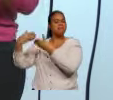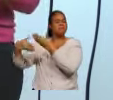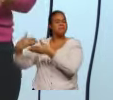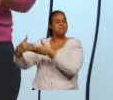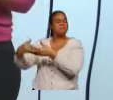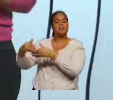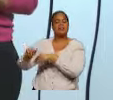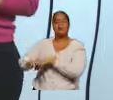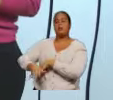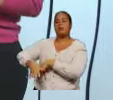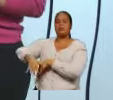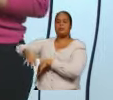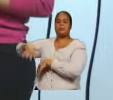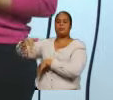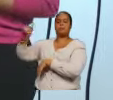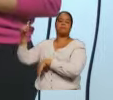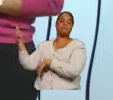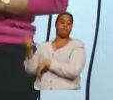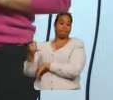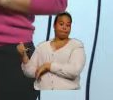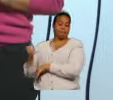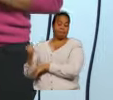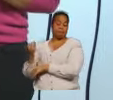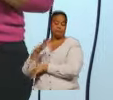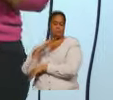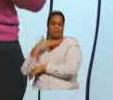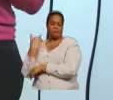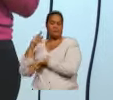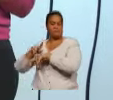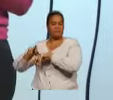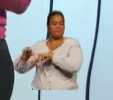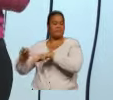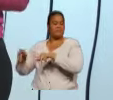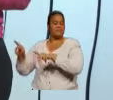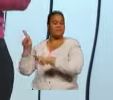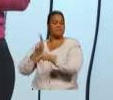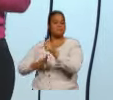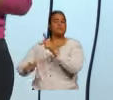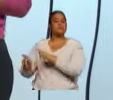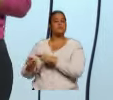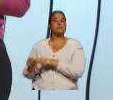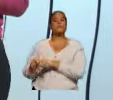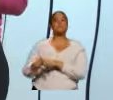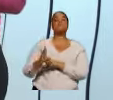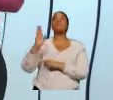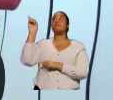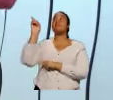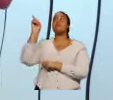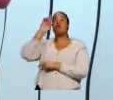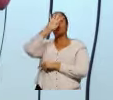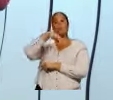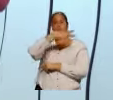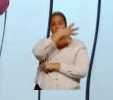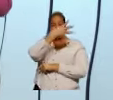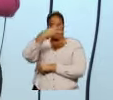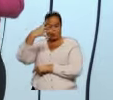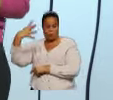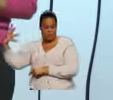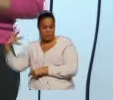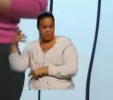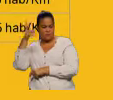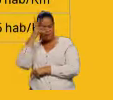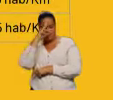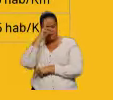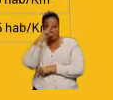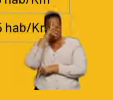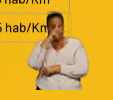aula o crescimento pode ser negativo aqui só para gente dar uma retomada nesse conceito de populoso e